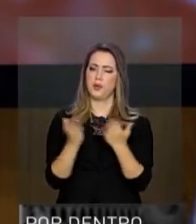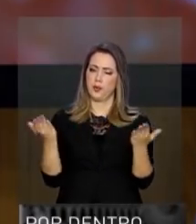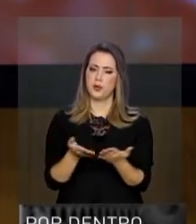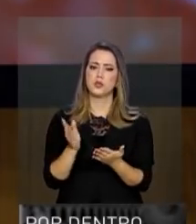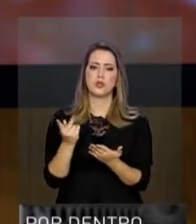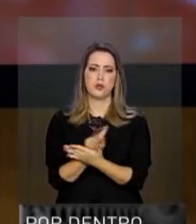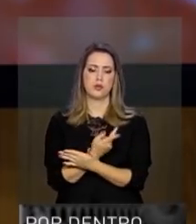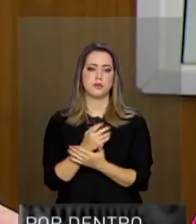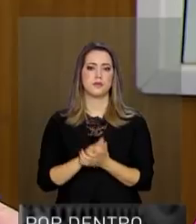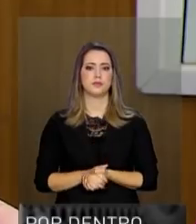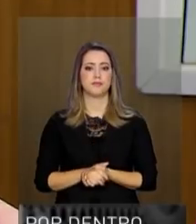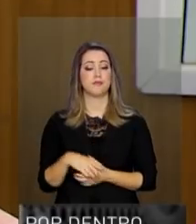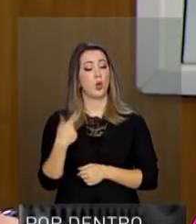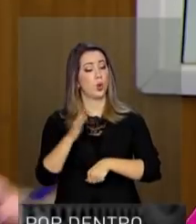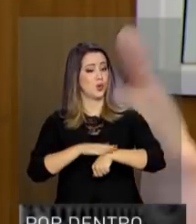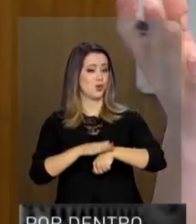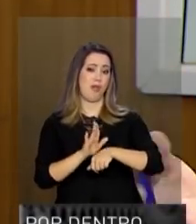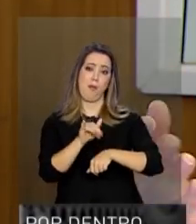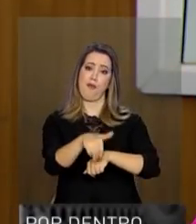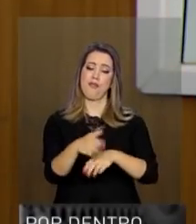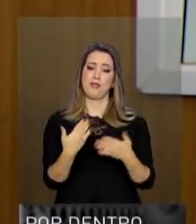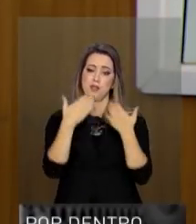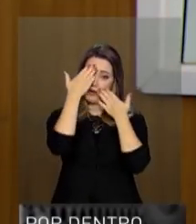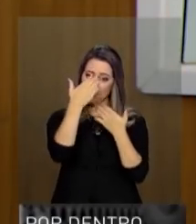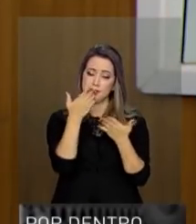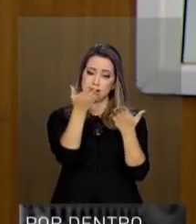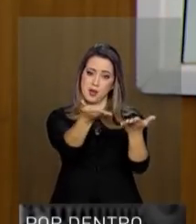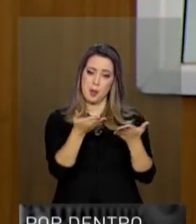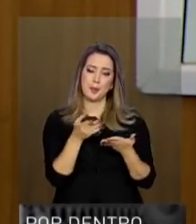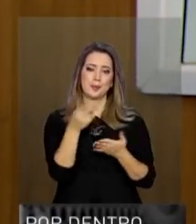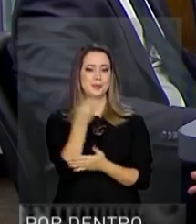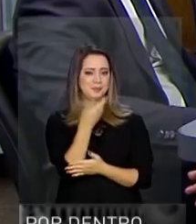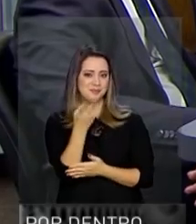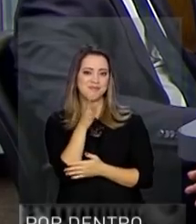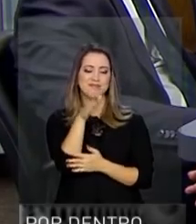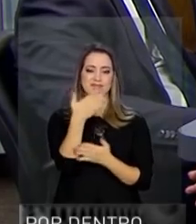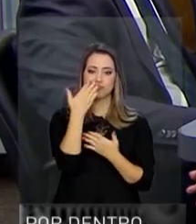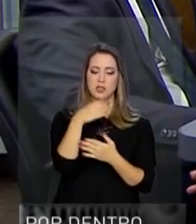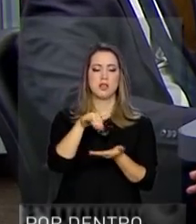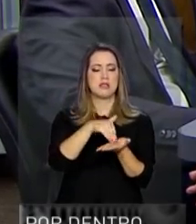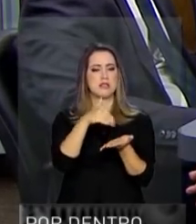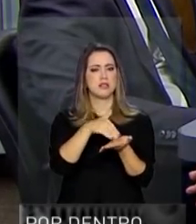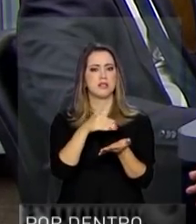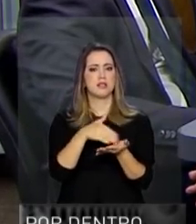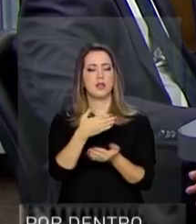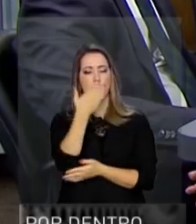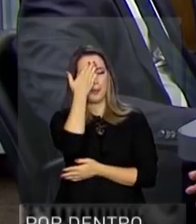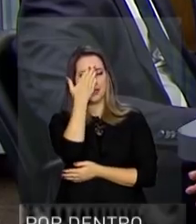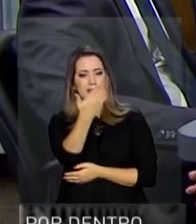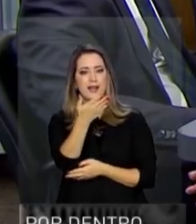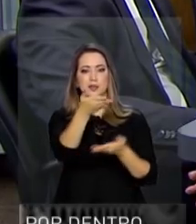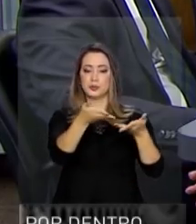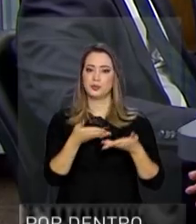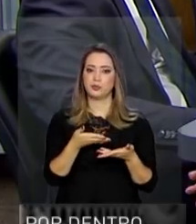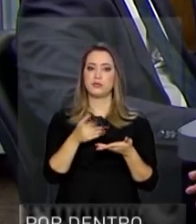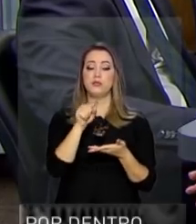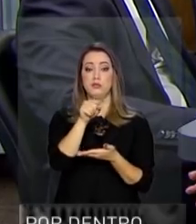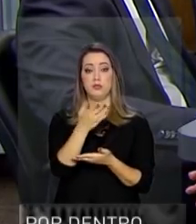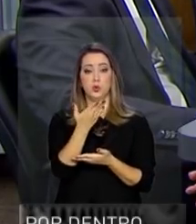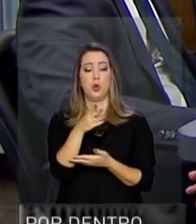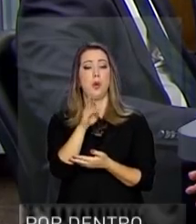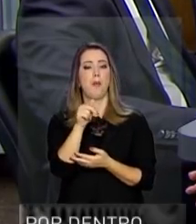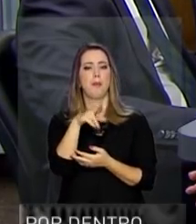no Brasil. Bom, nosso tempo está chegando ao fim, então quero muito agradecer a participação de vocês dois. Secretário Marcelo Caetano, muitíssimo obrigada pela sua presença.